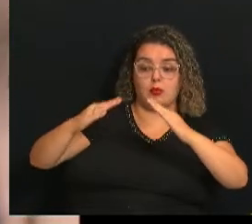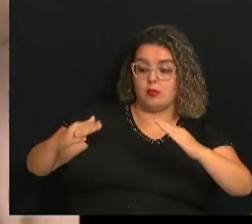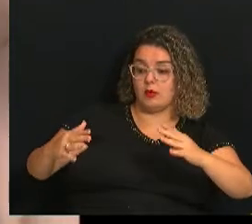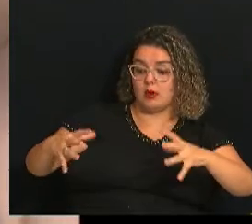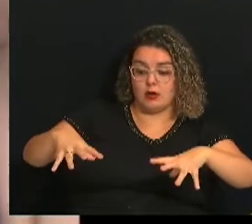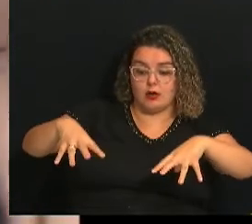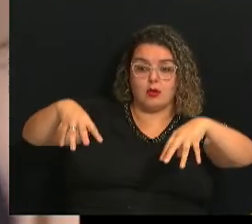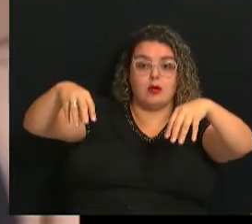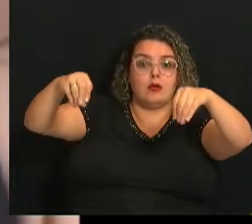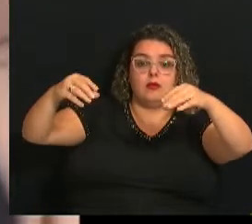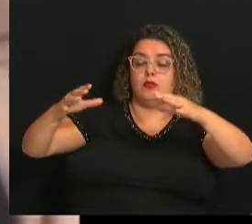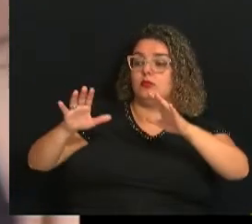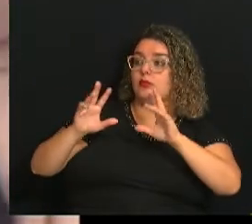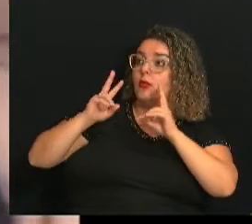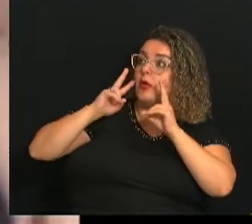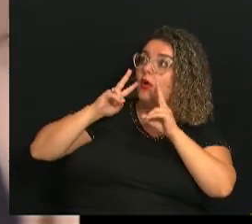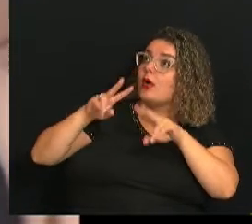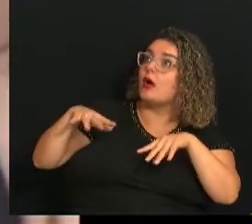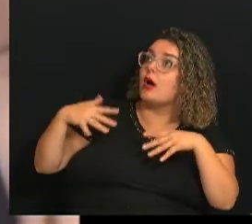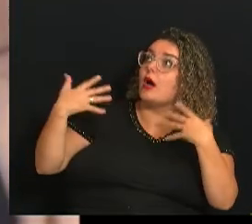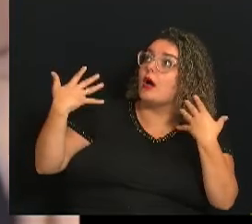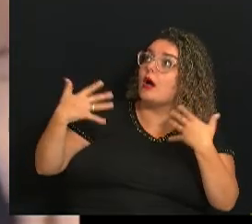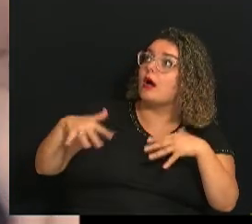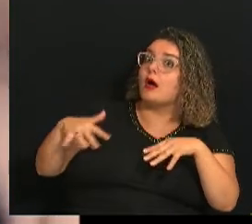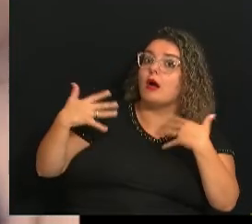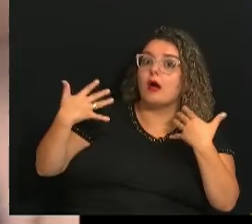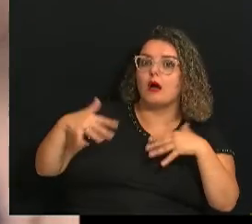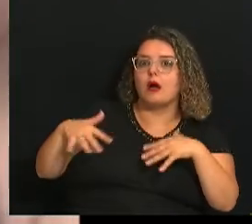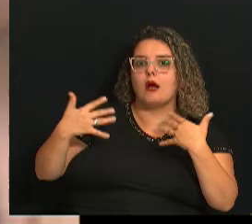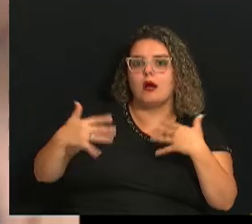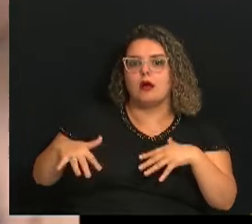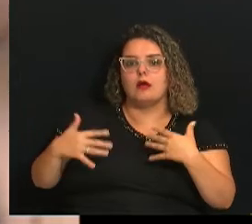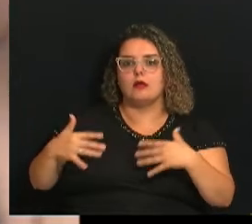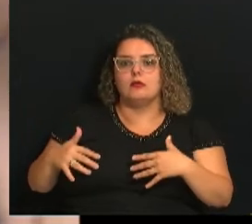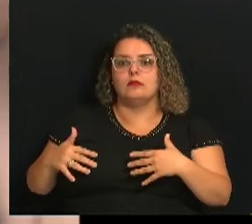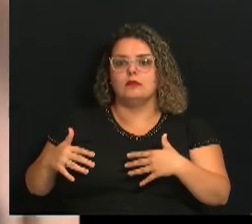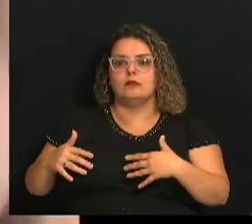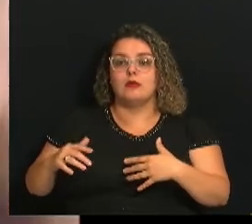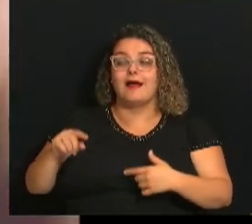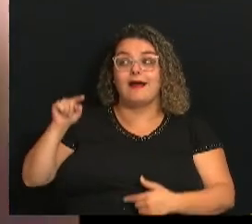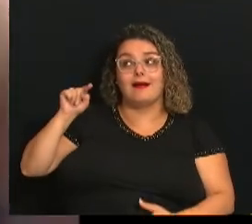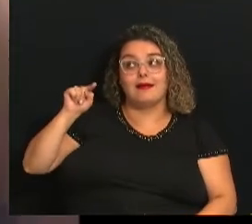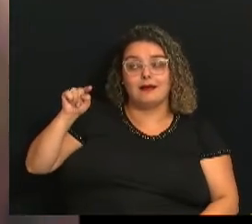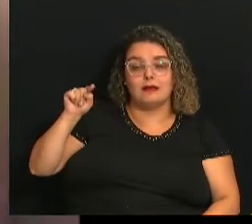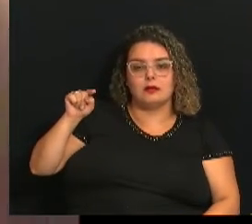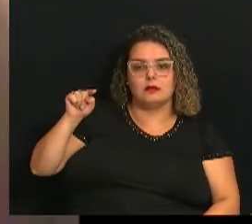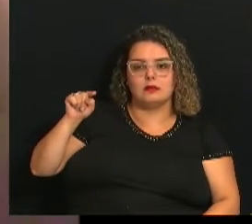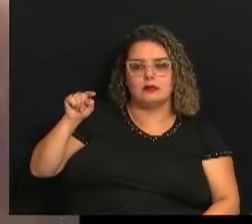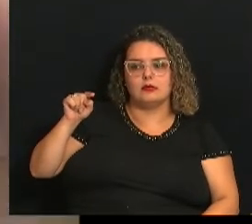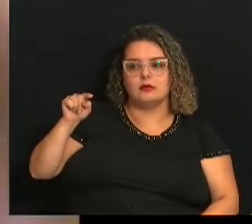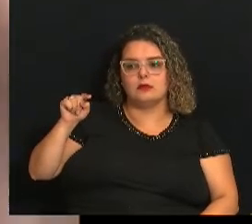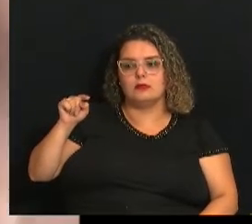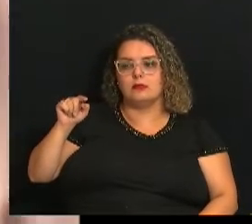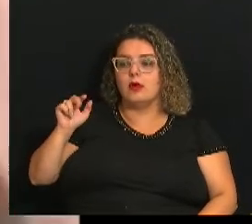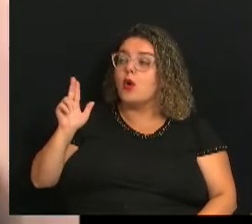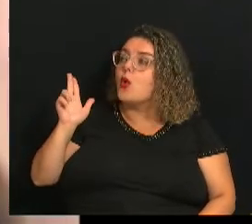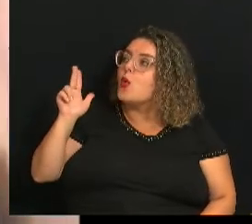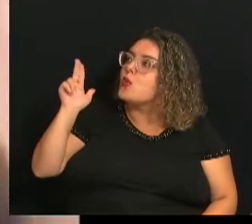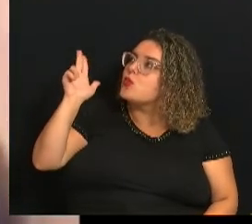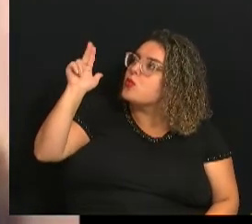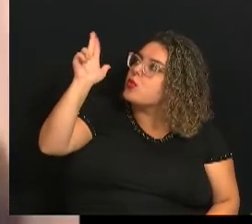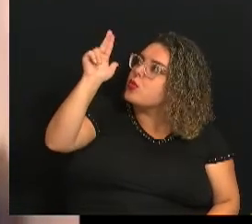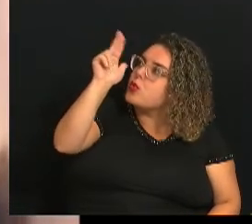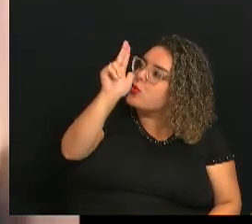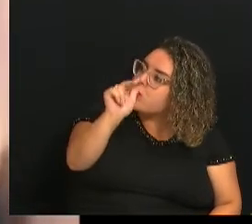um palacete, está desenhado no tecido urbano